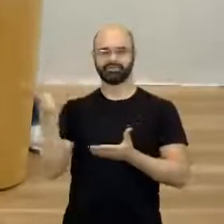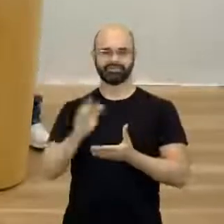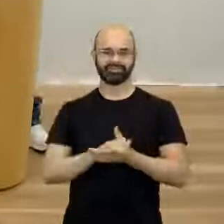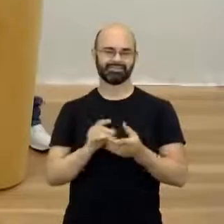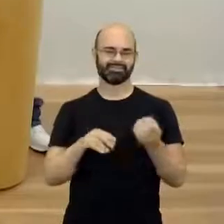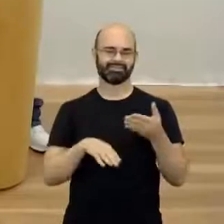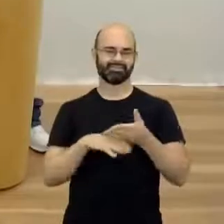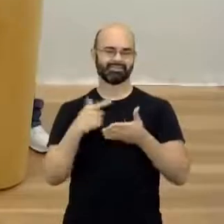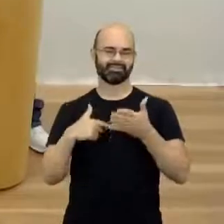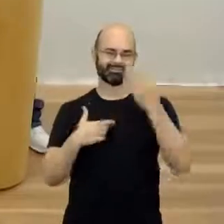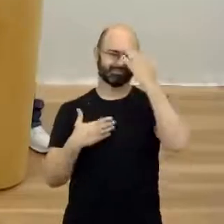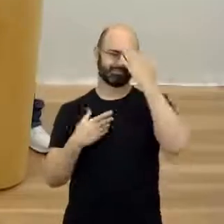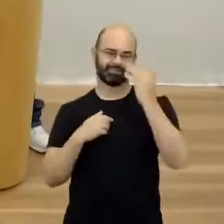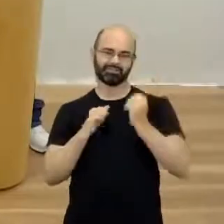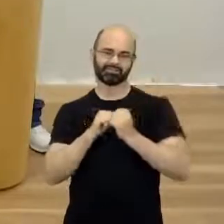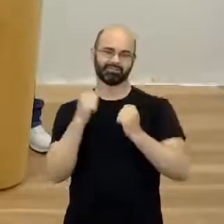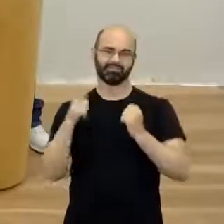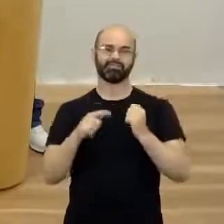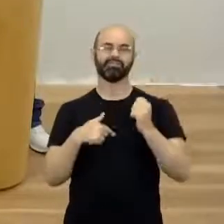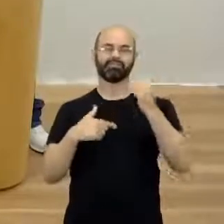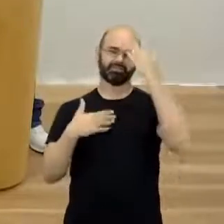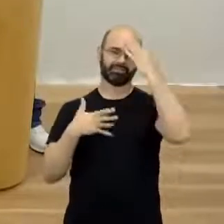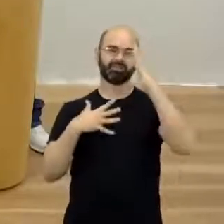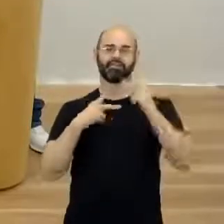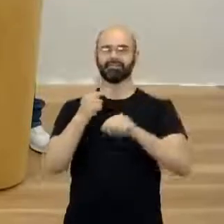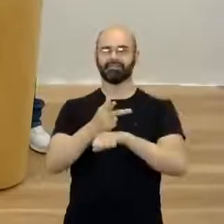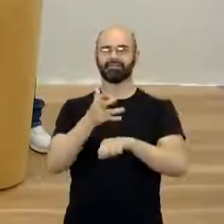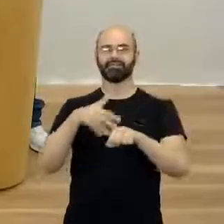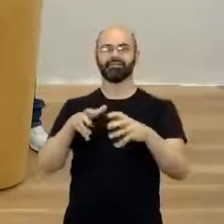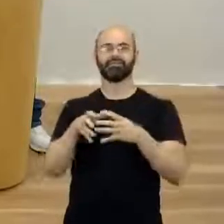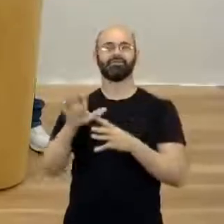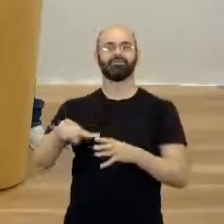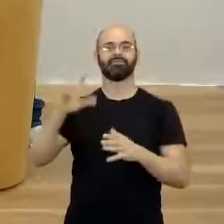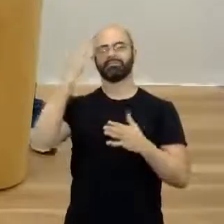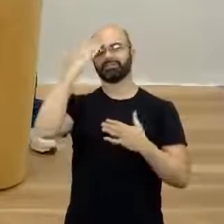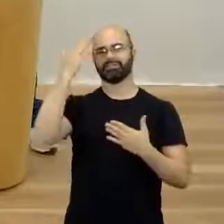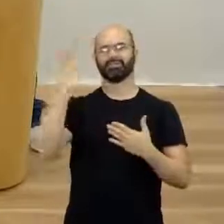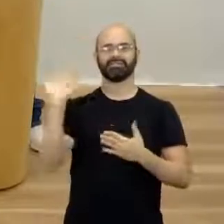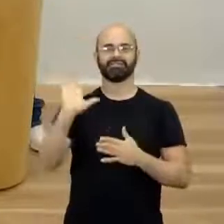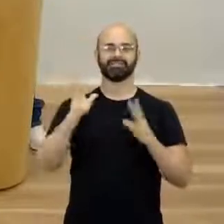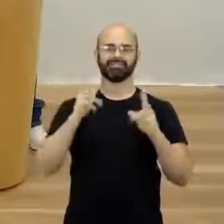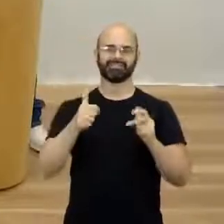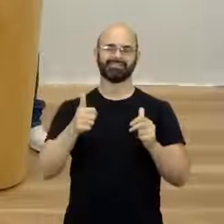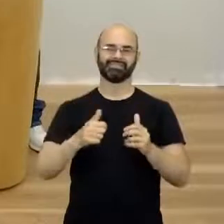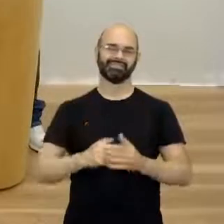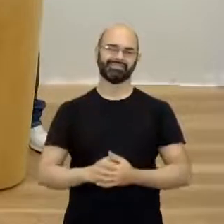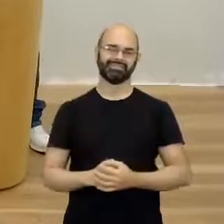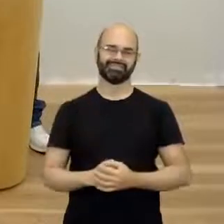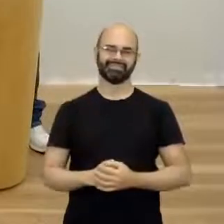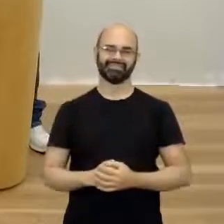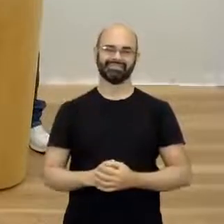novo, principal. Um abraço a todos. Obrigado aí, estúdio. Vocês foram 10 hoje. Tchau, como gente. sempre, né?